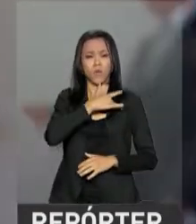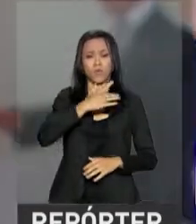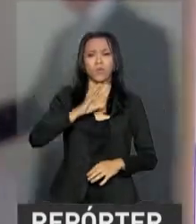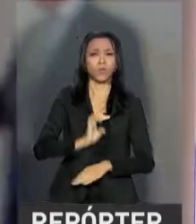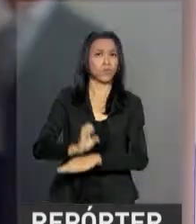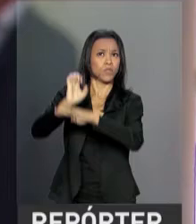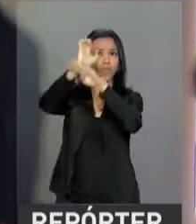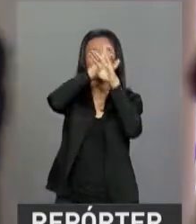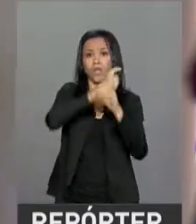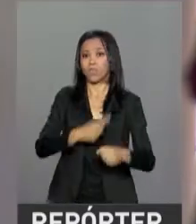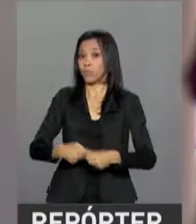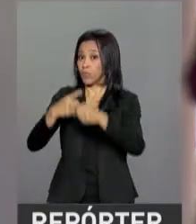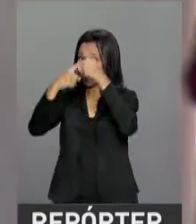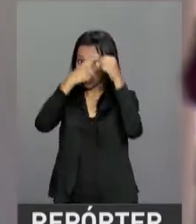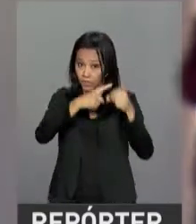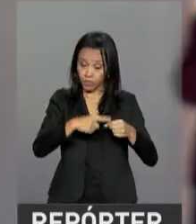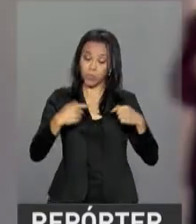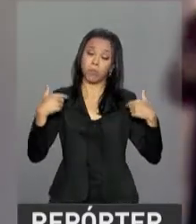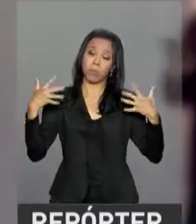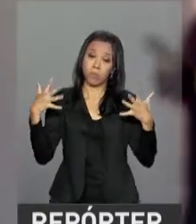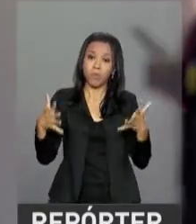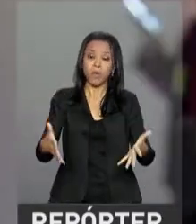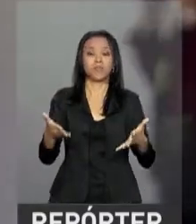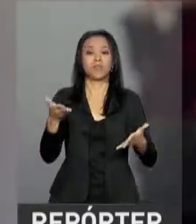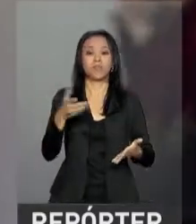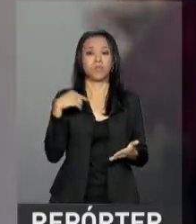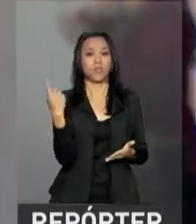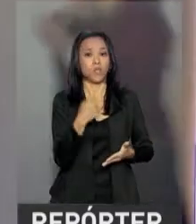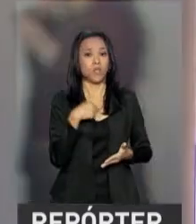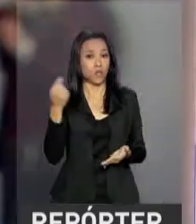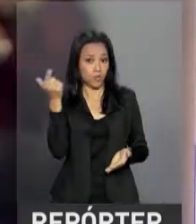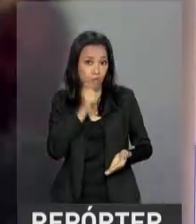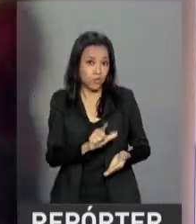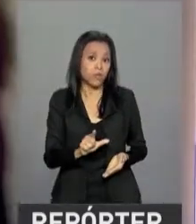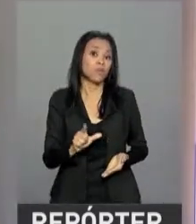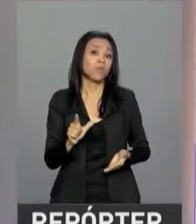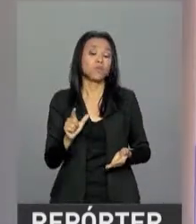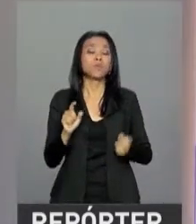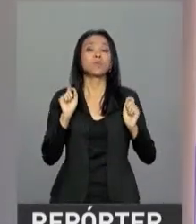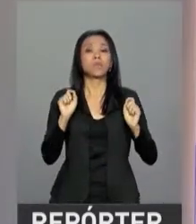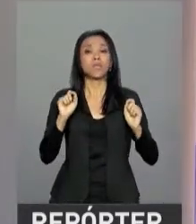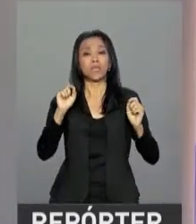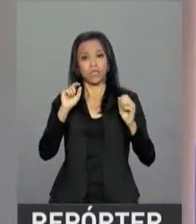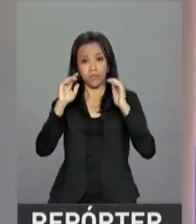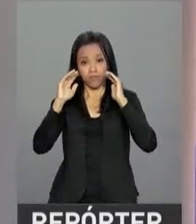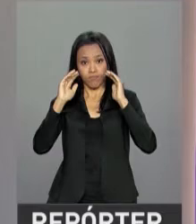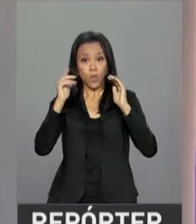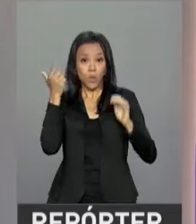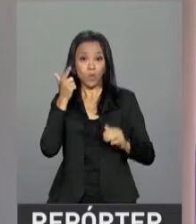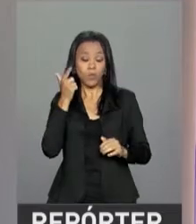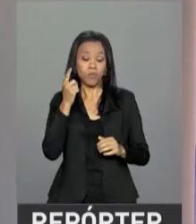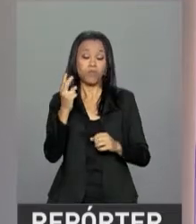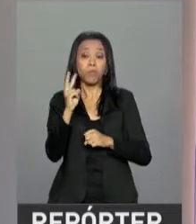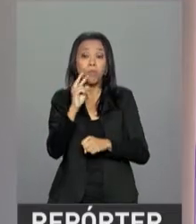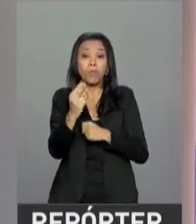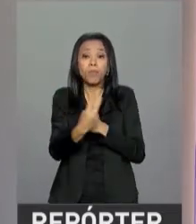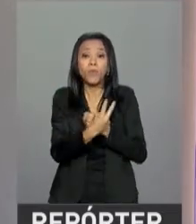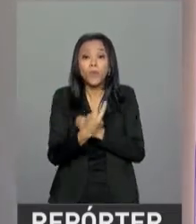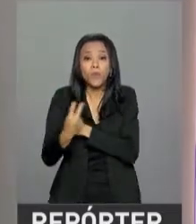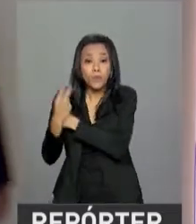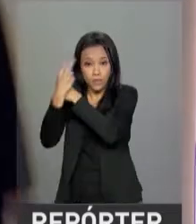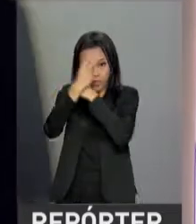se envolvam efetivamente para que nós possamos cumprir com essa prevenção e